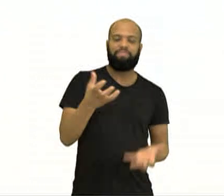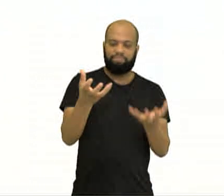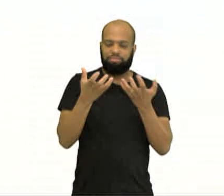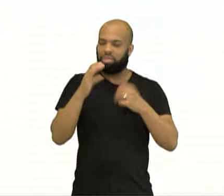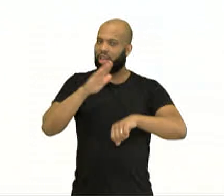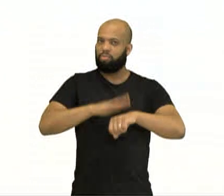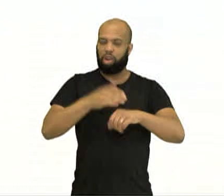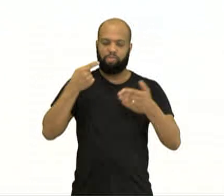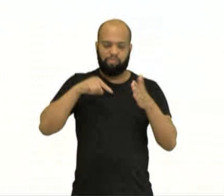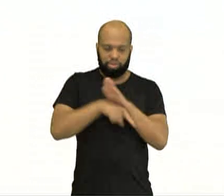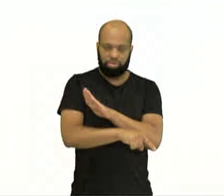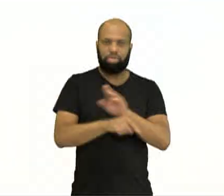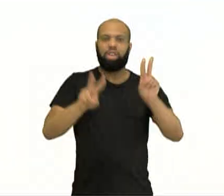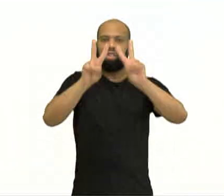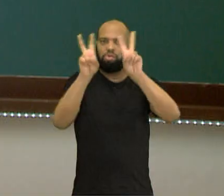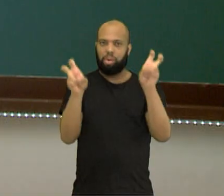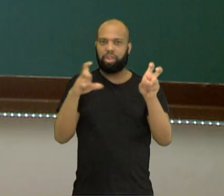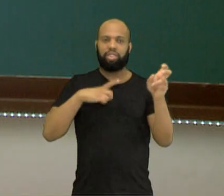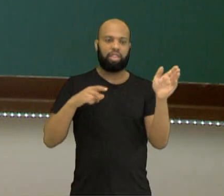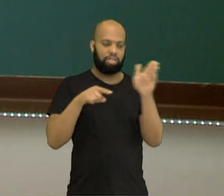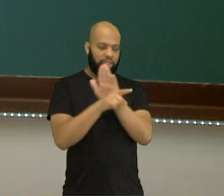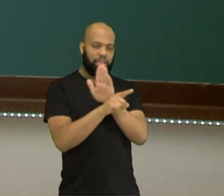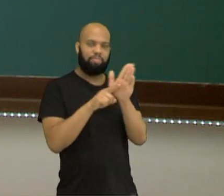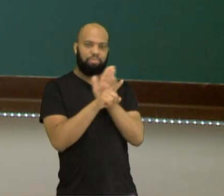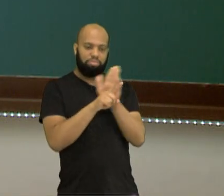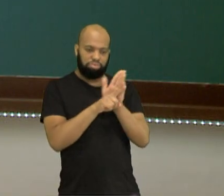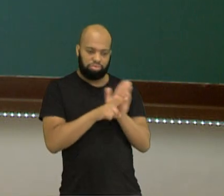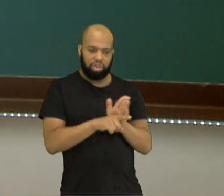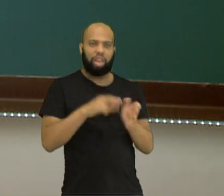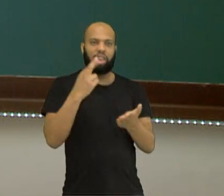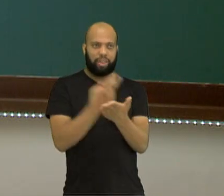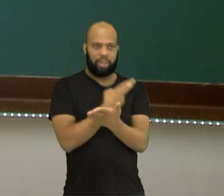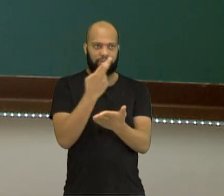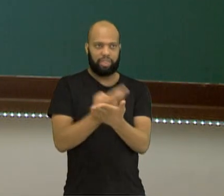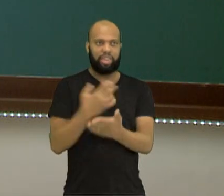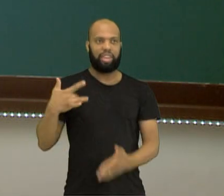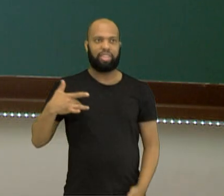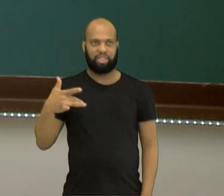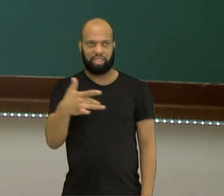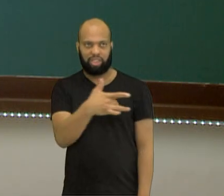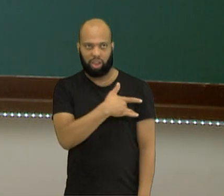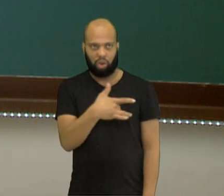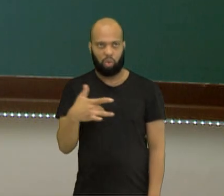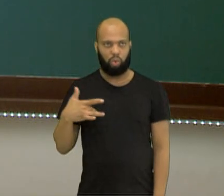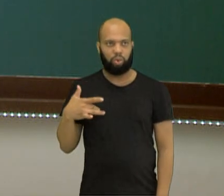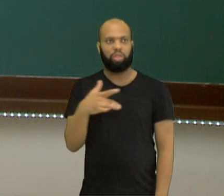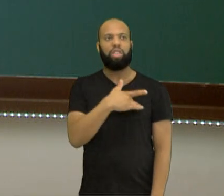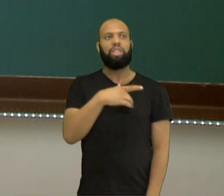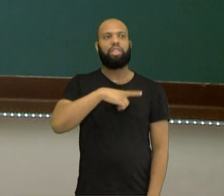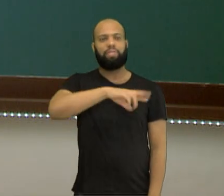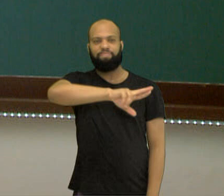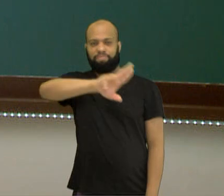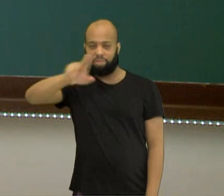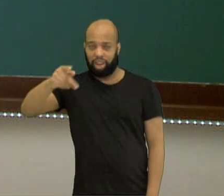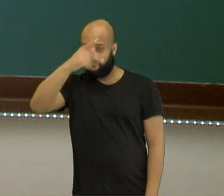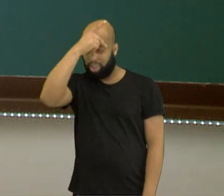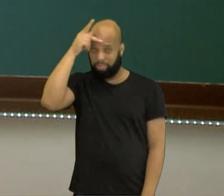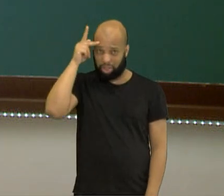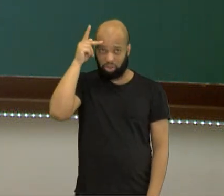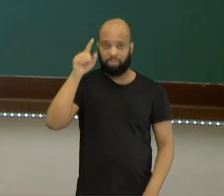informações, acesse lá a revista Saúde da Abril. Vocês perceberam quantas citações e quantas